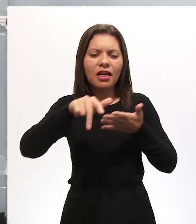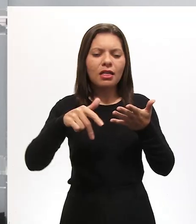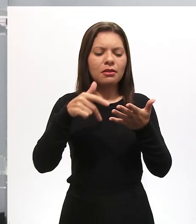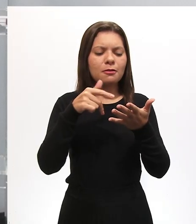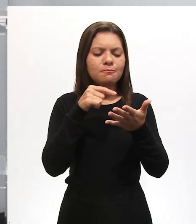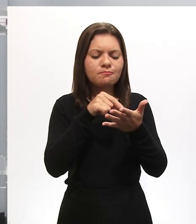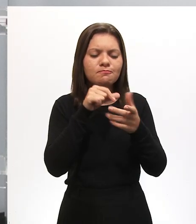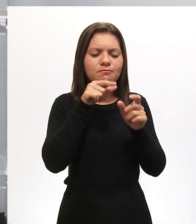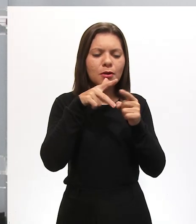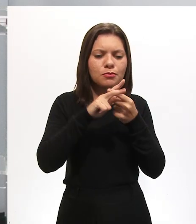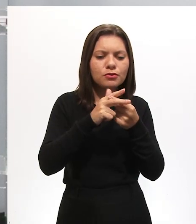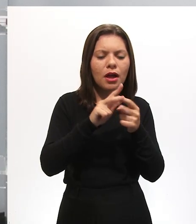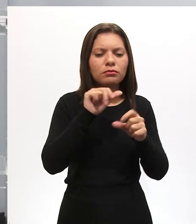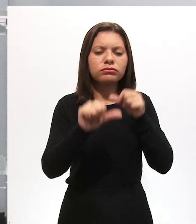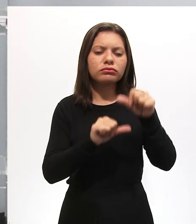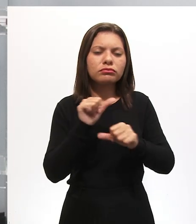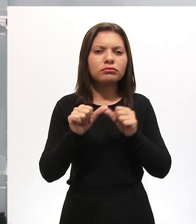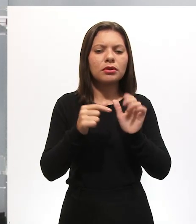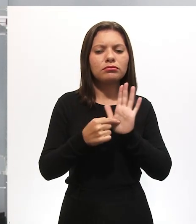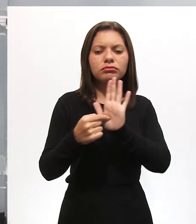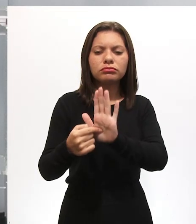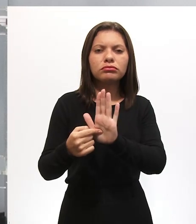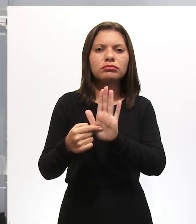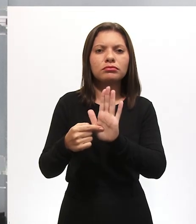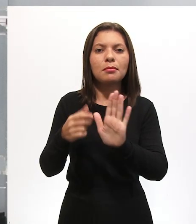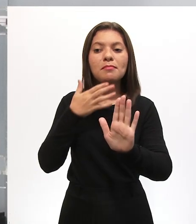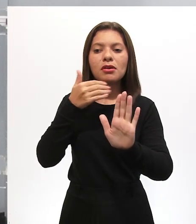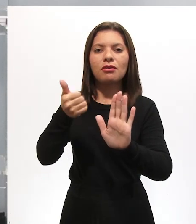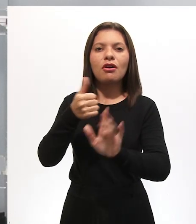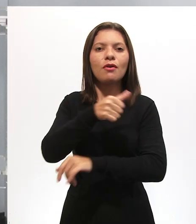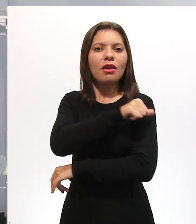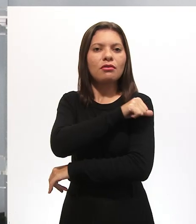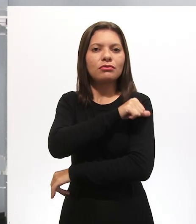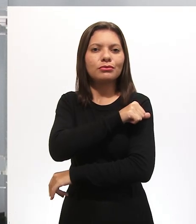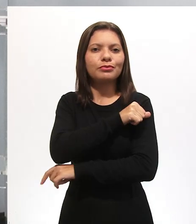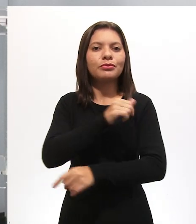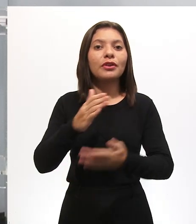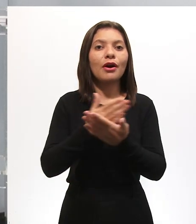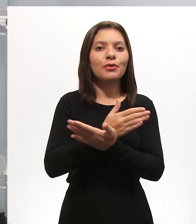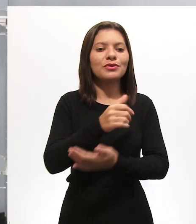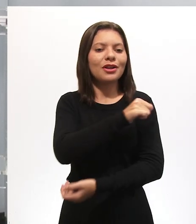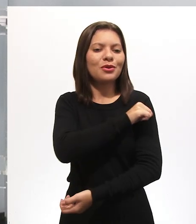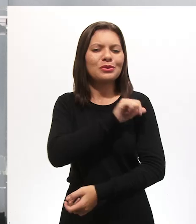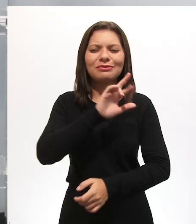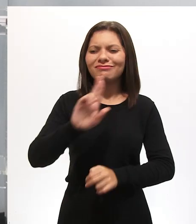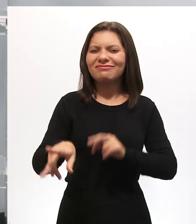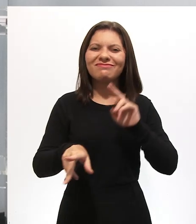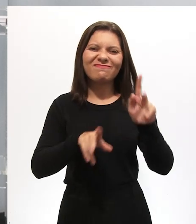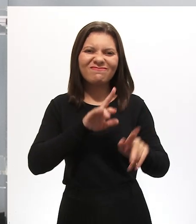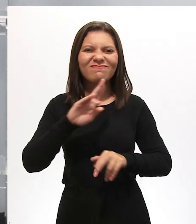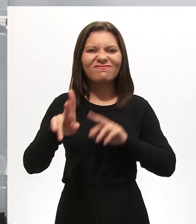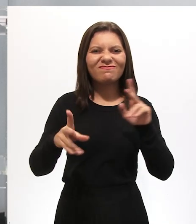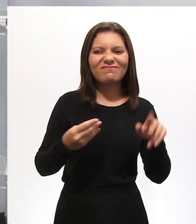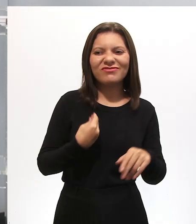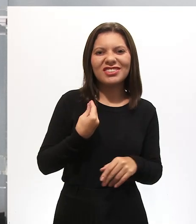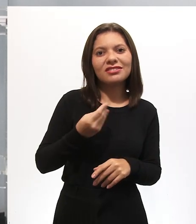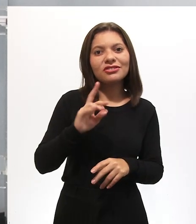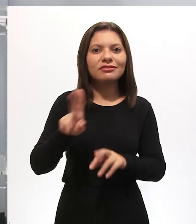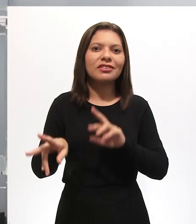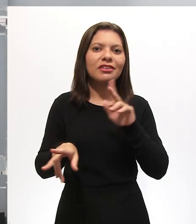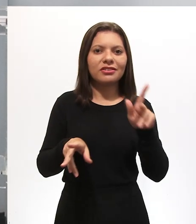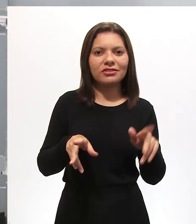ao aluno que está lá no final assistindo. O aluno que tem vidas distintas, realidades diferentes, com